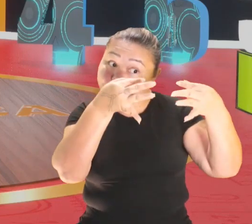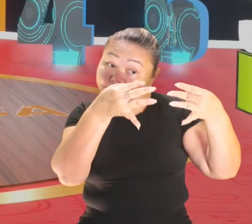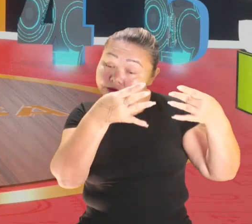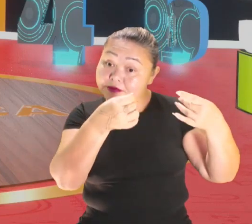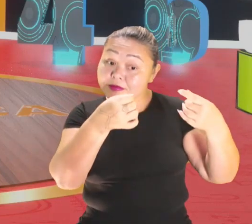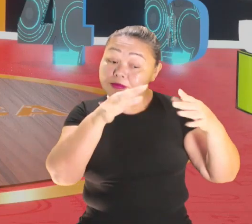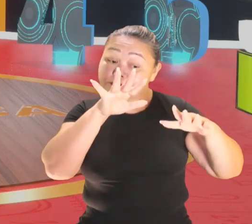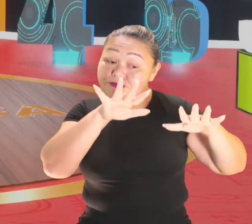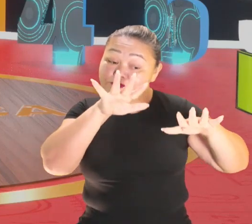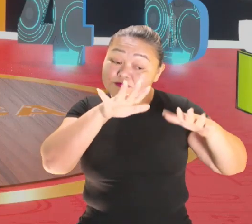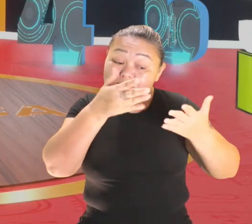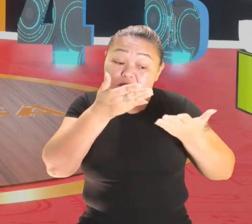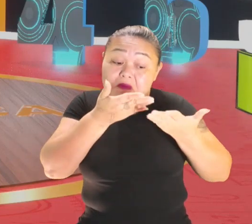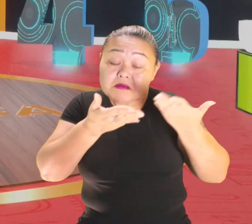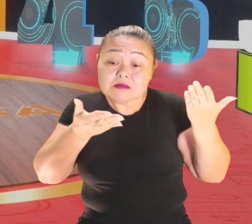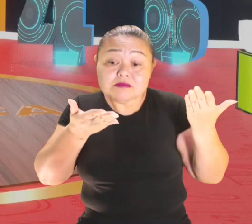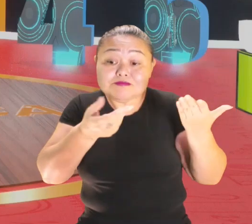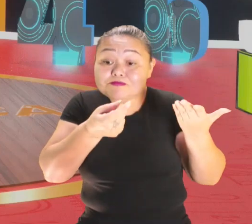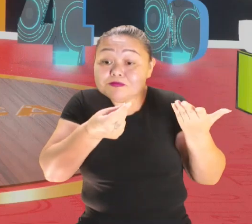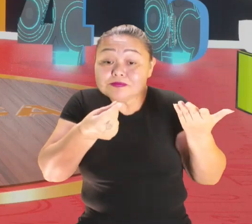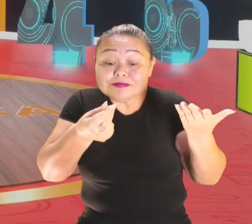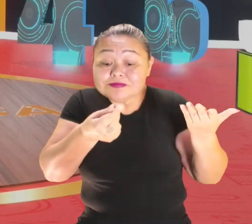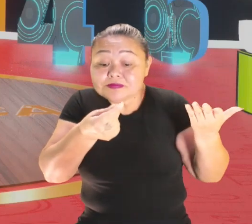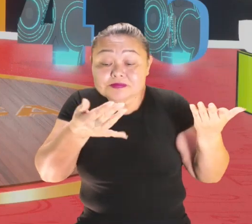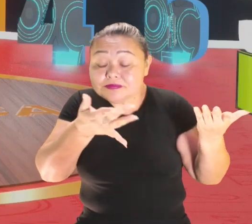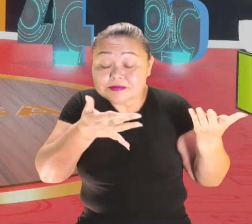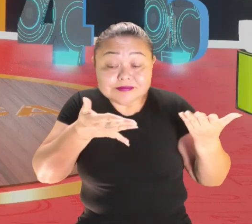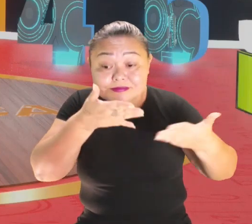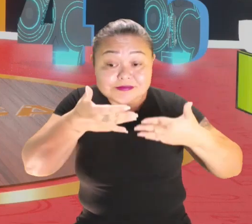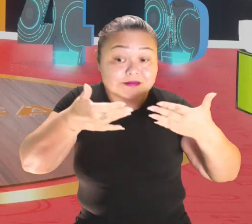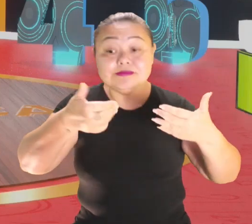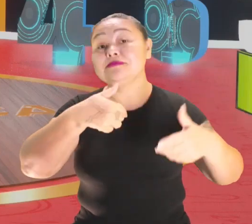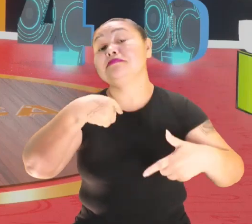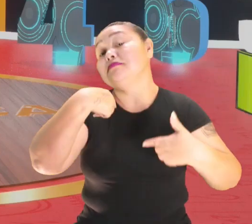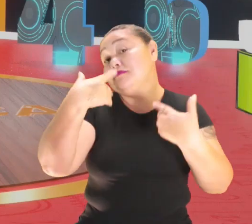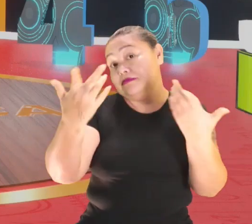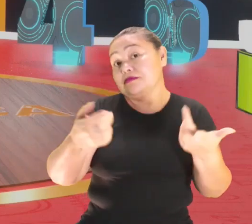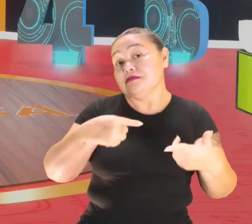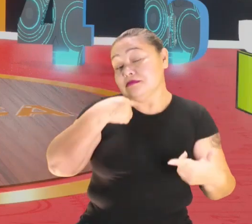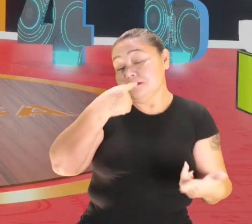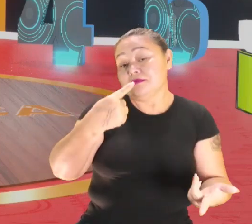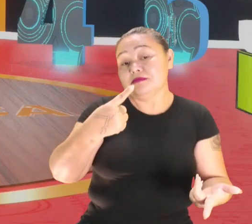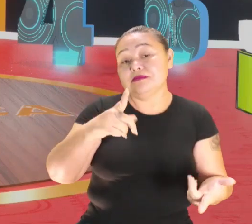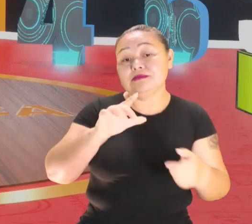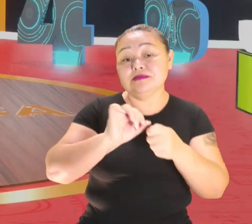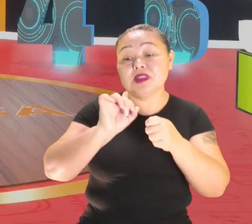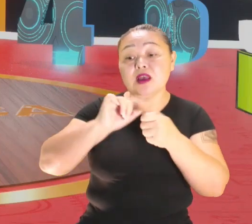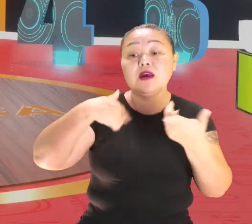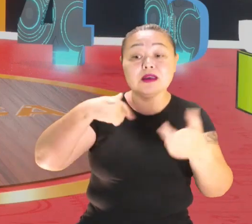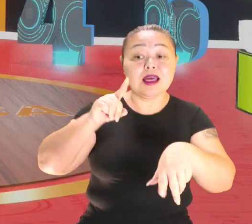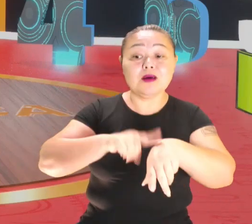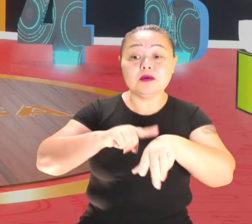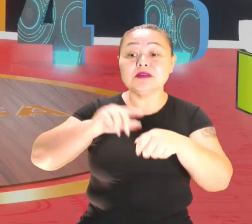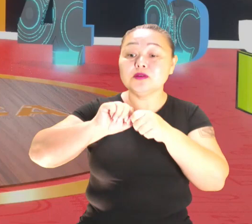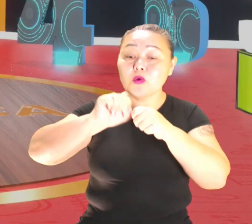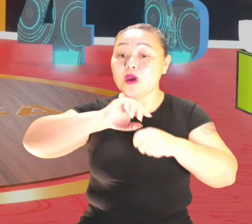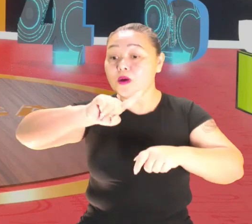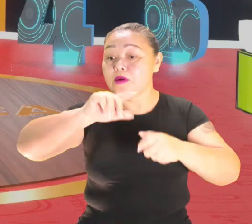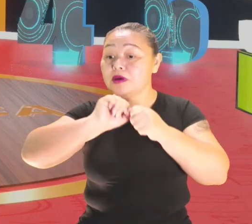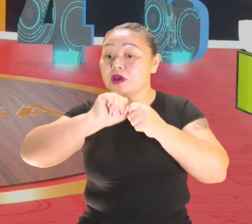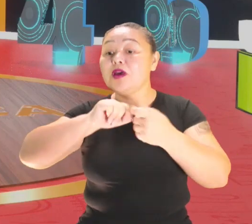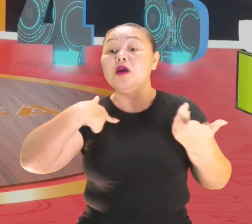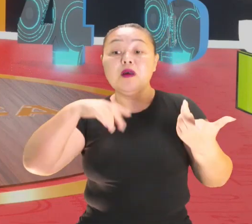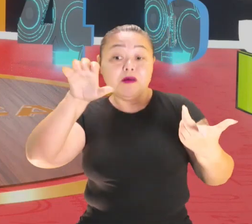perde um negocinho, aí não engrena mais. Pois é, né? Tem aquela musiquinha, escorrer, o bicho pega, se ficar, o bicho come, então vamos caminhando,